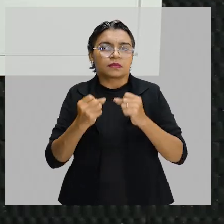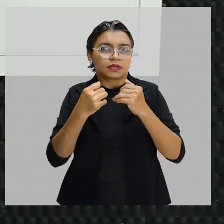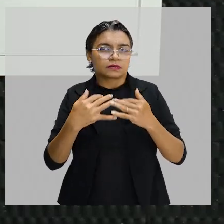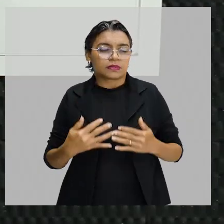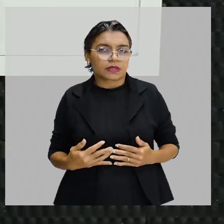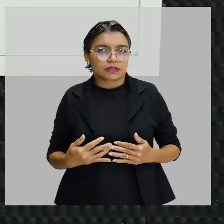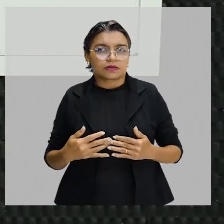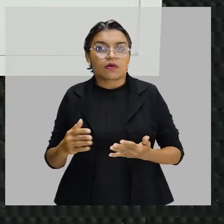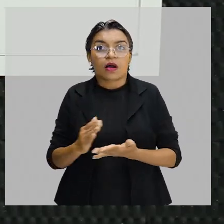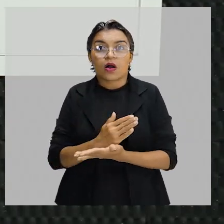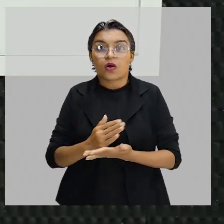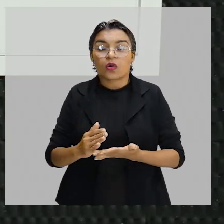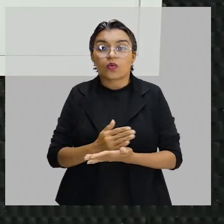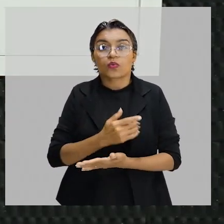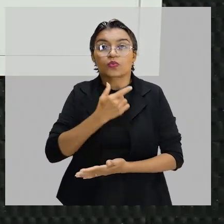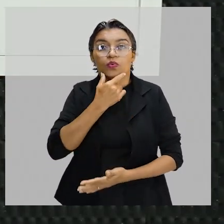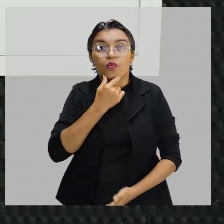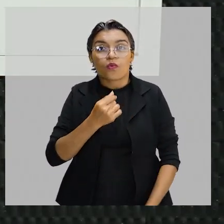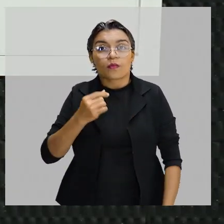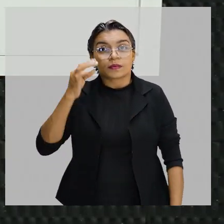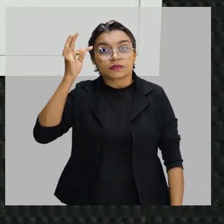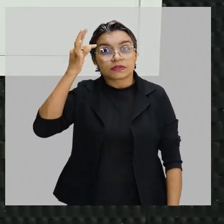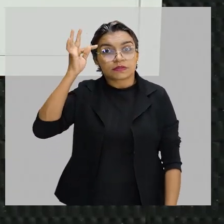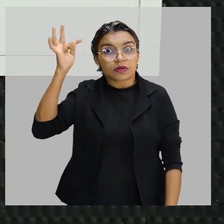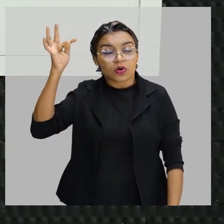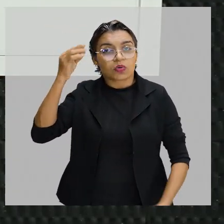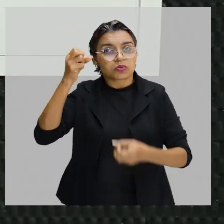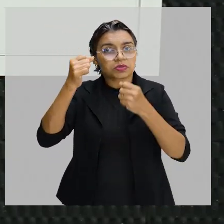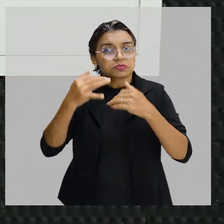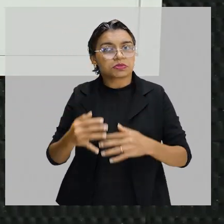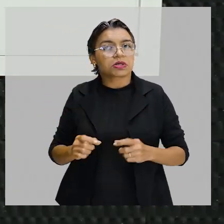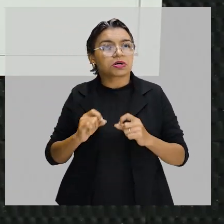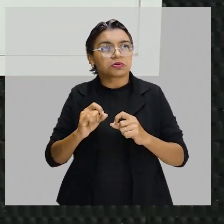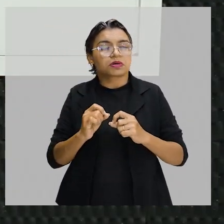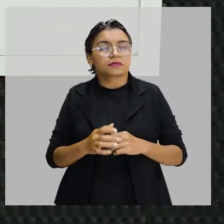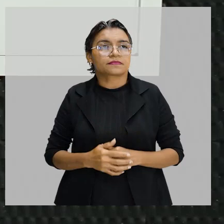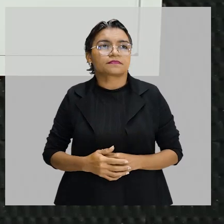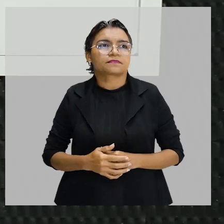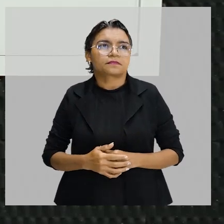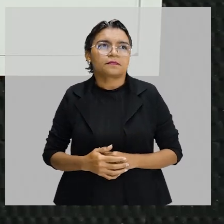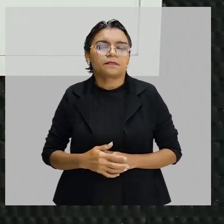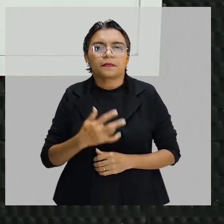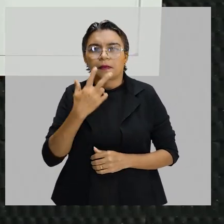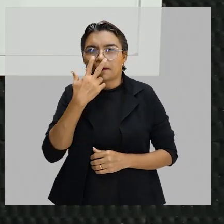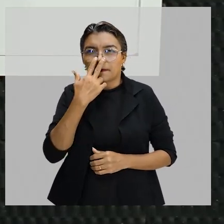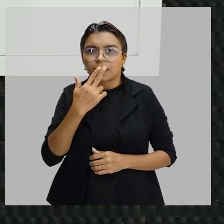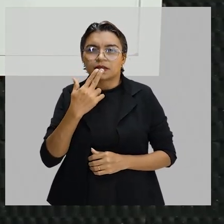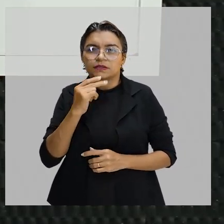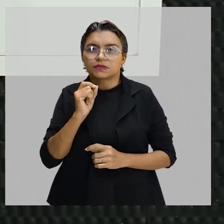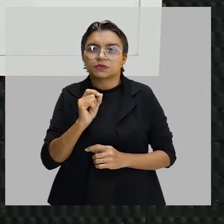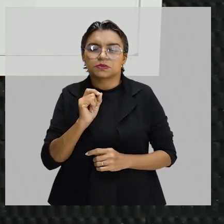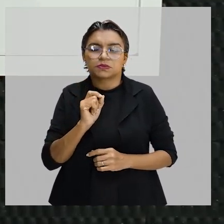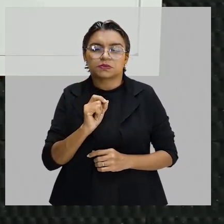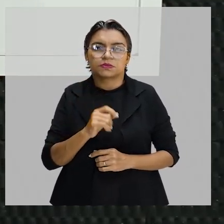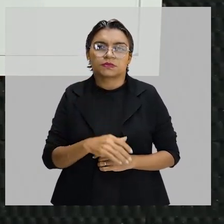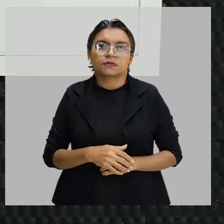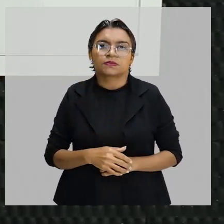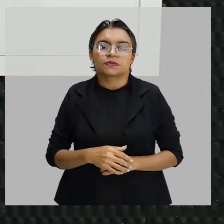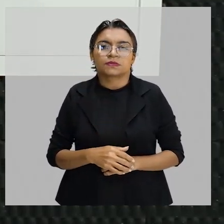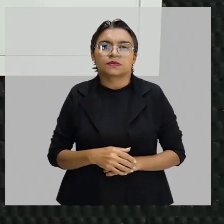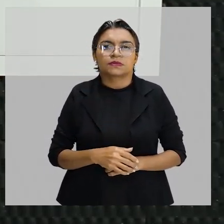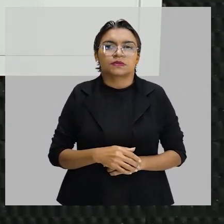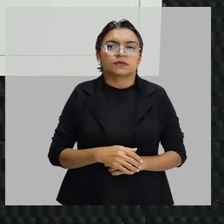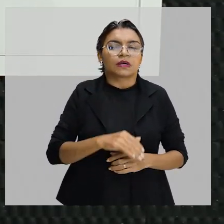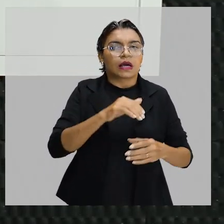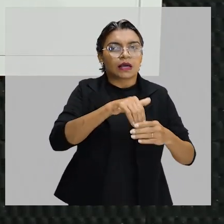muitos teóricos considerada porque ele apenas que, olha, ele espera só, ele elege,